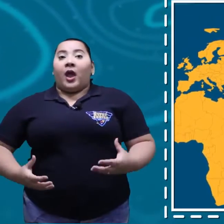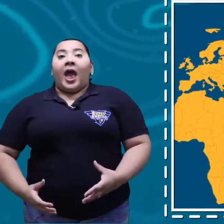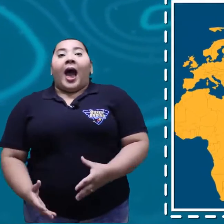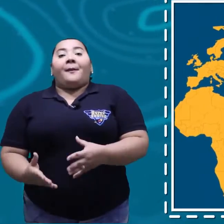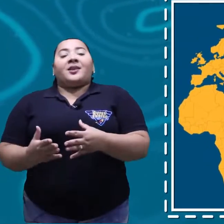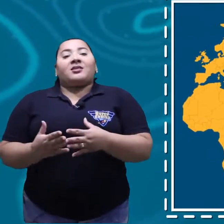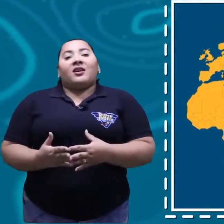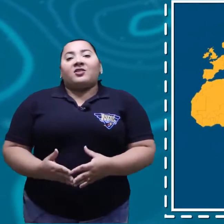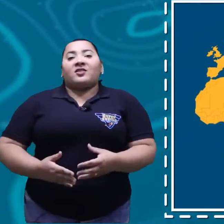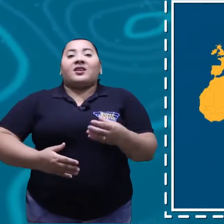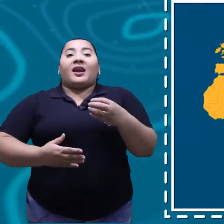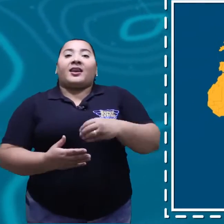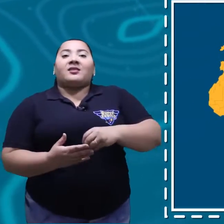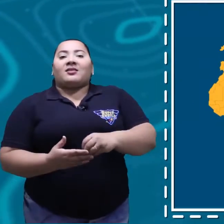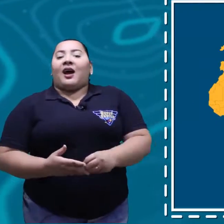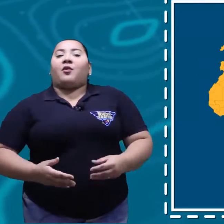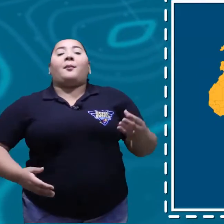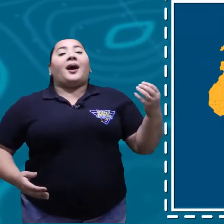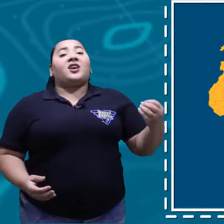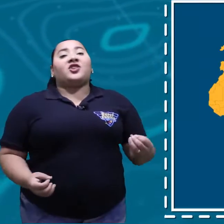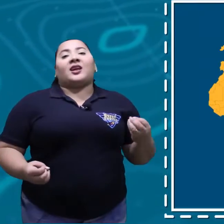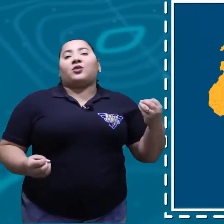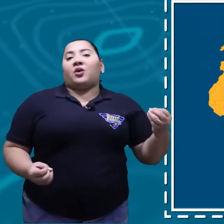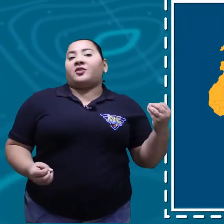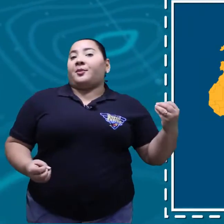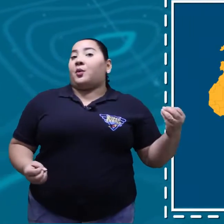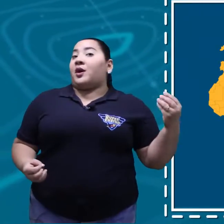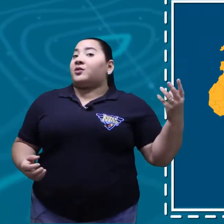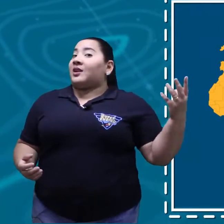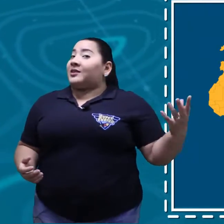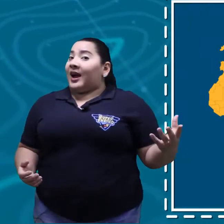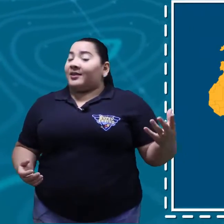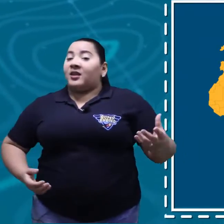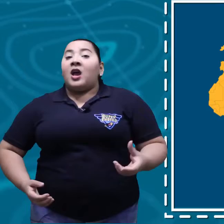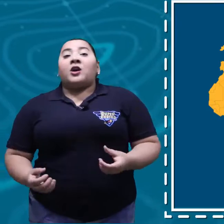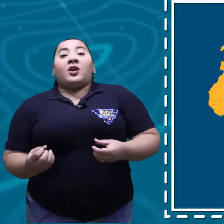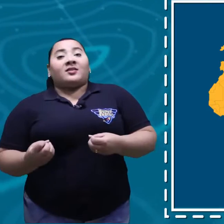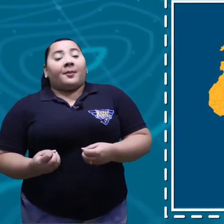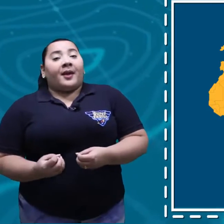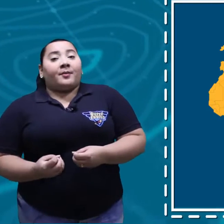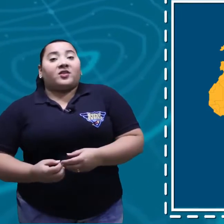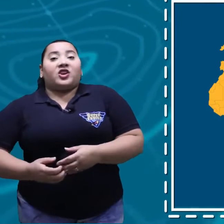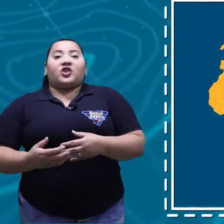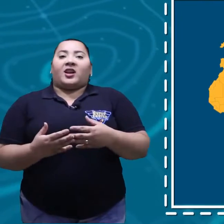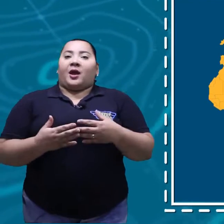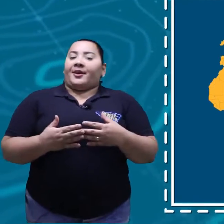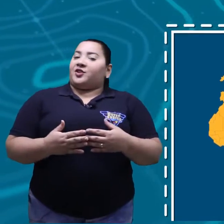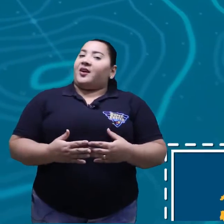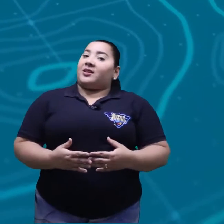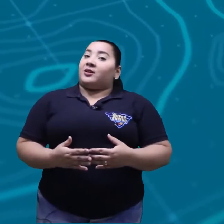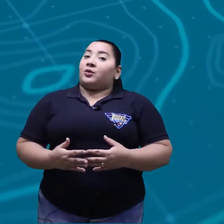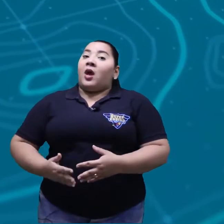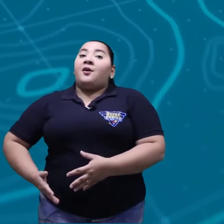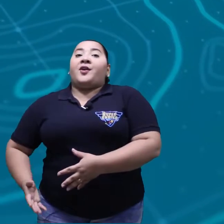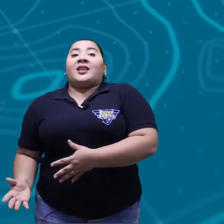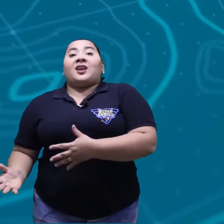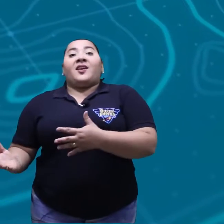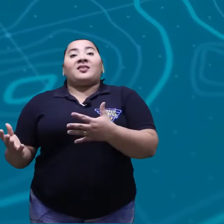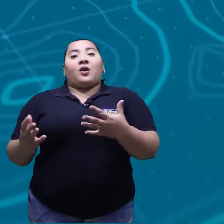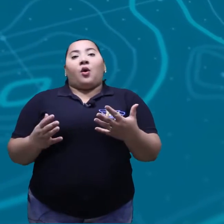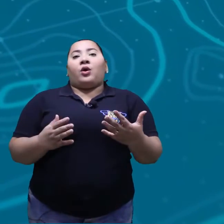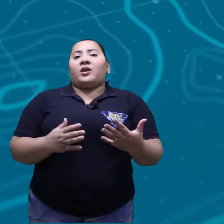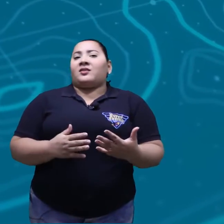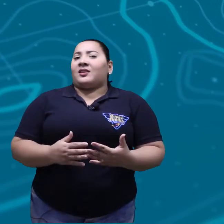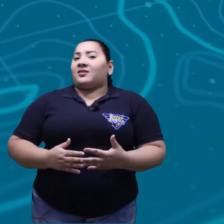histórico habitantes que aqui estavam a mais de 14.000 anos atrás nós sabemos que historicamente falando foi